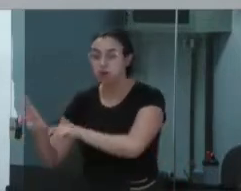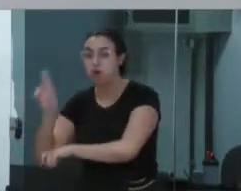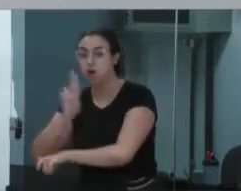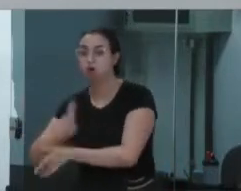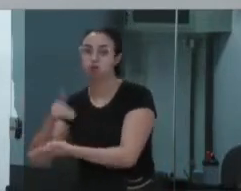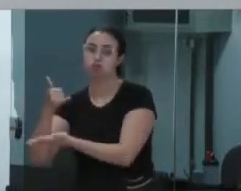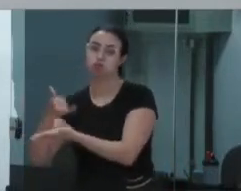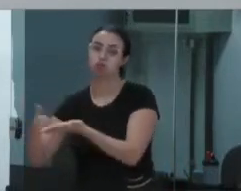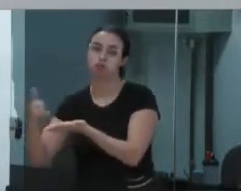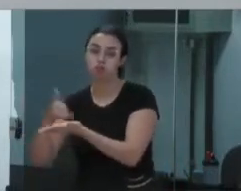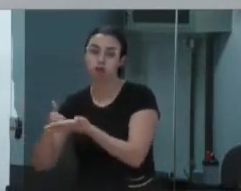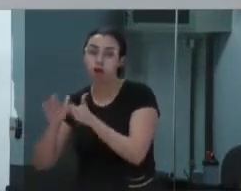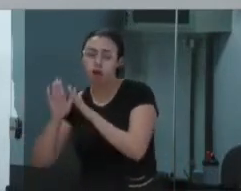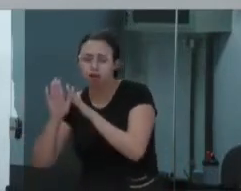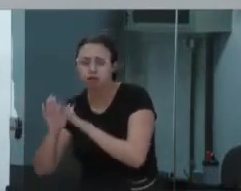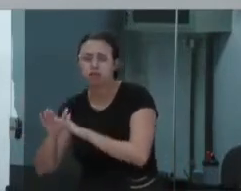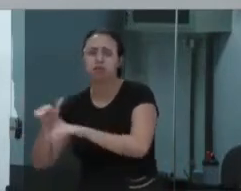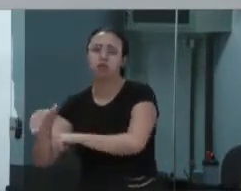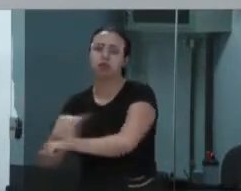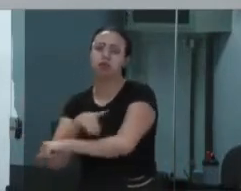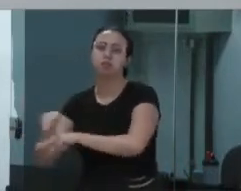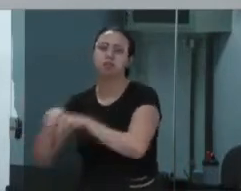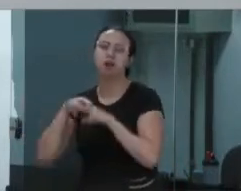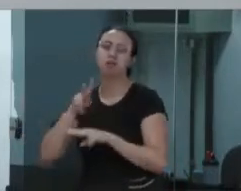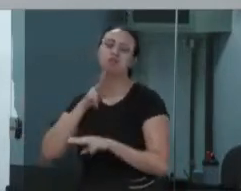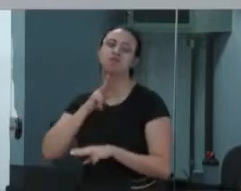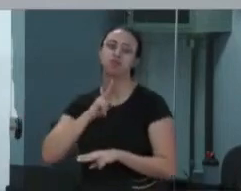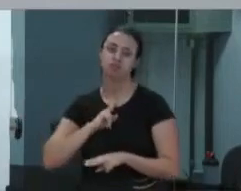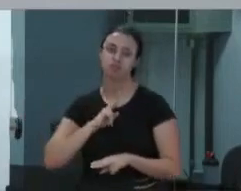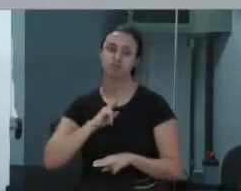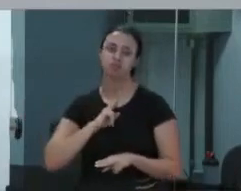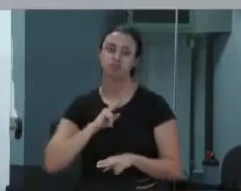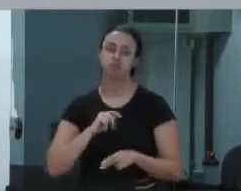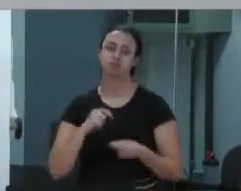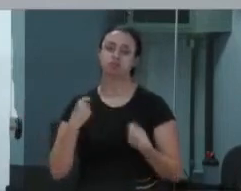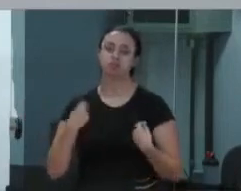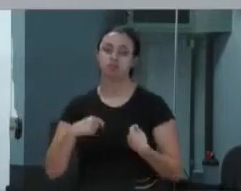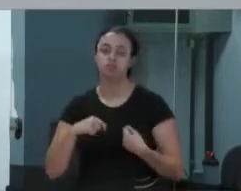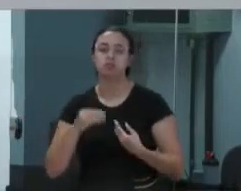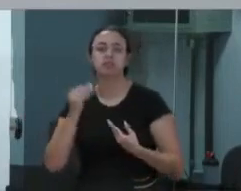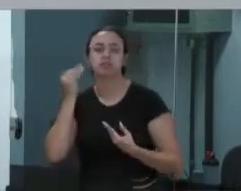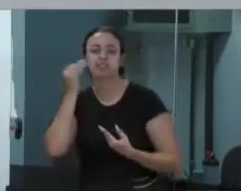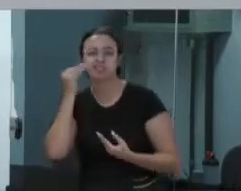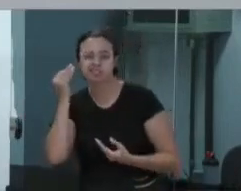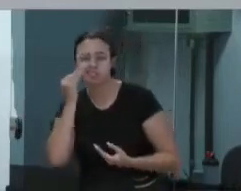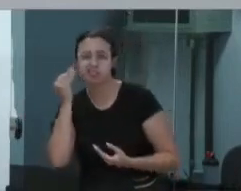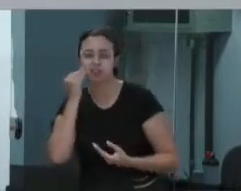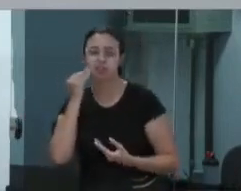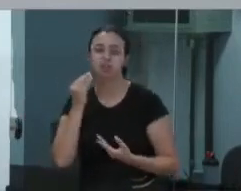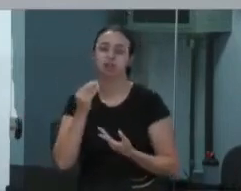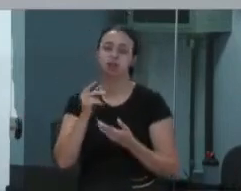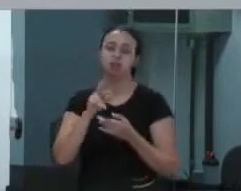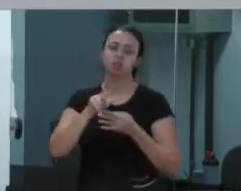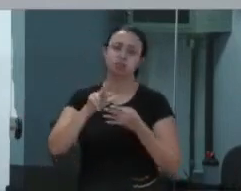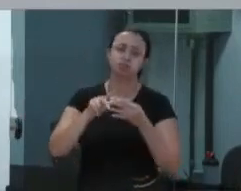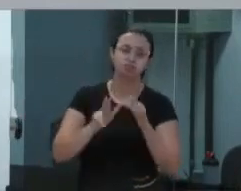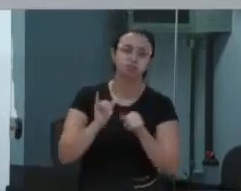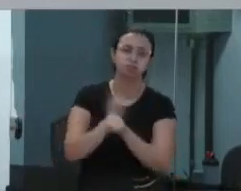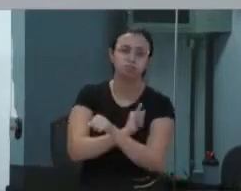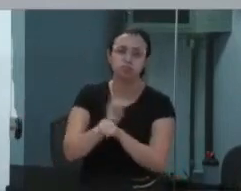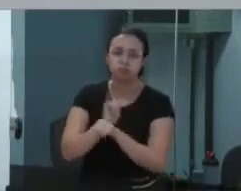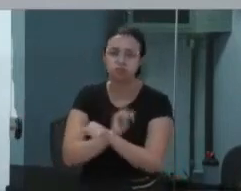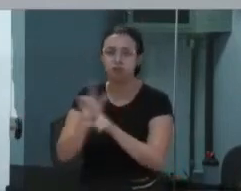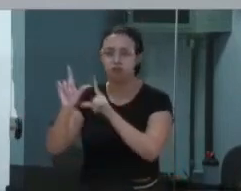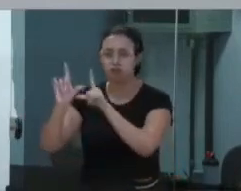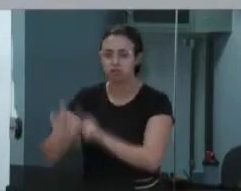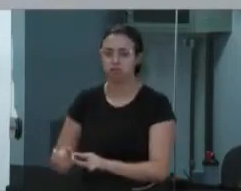que ficam nas ruas, em função do vício mesmo. Então, a gente tem tentado, com ações intersetoriais, para a gente mitigar essa situação que a gente está